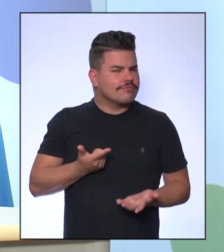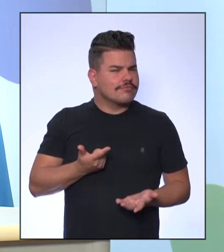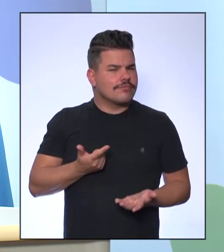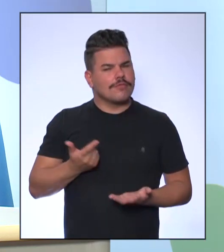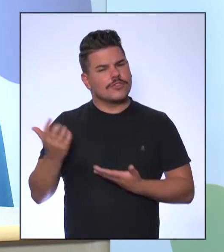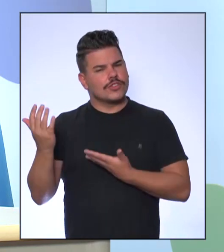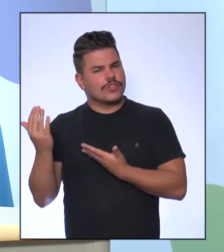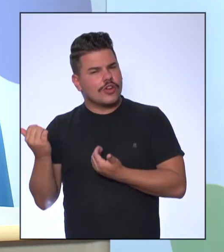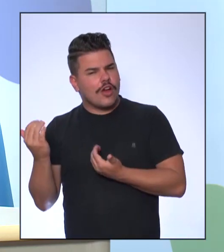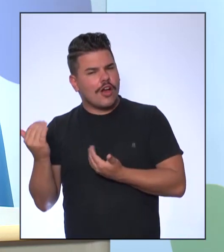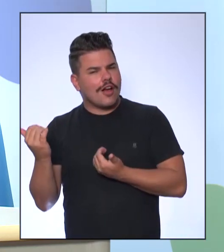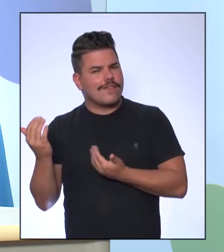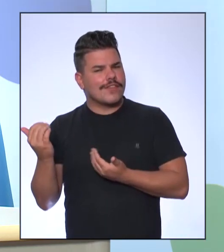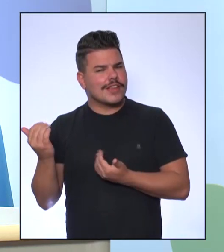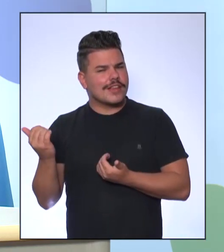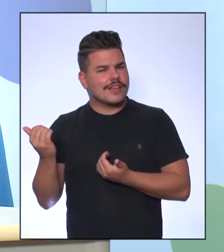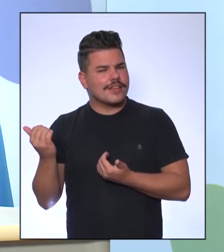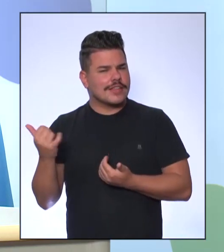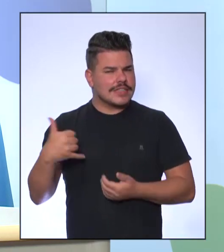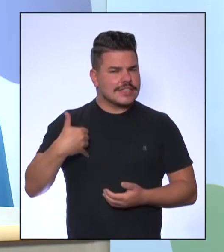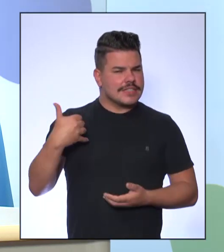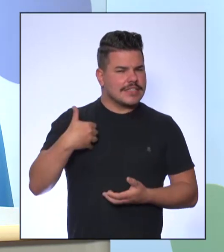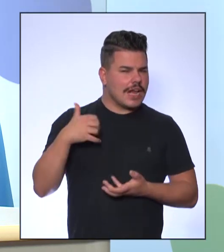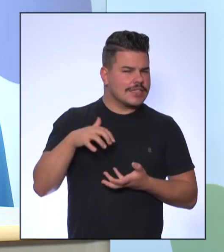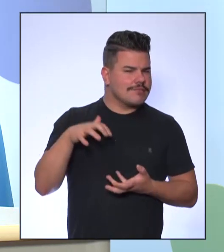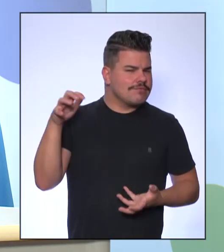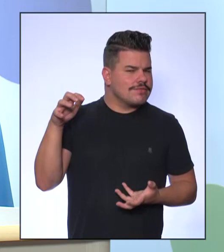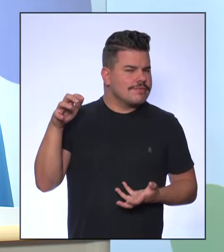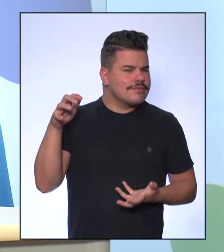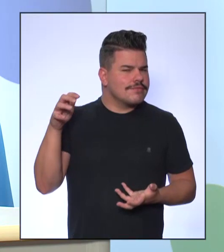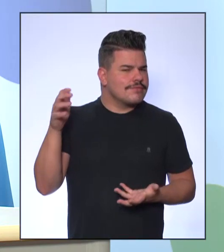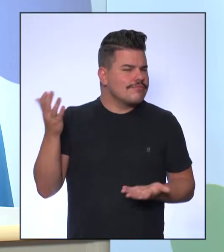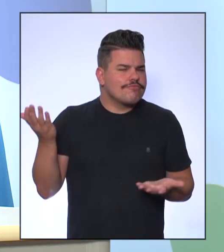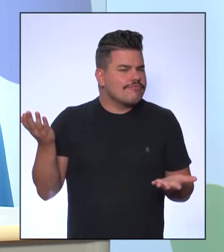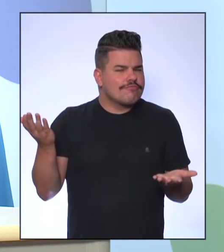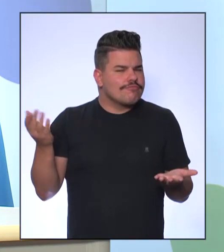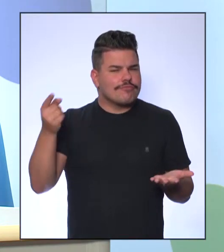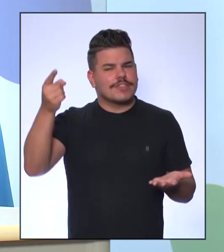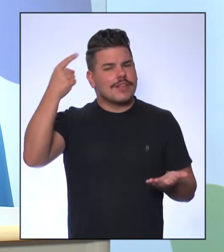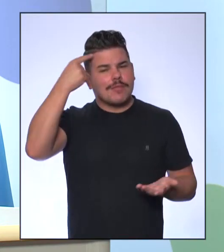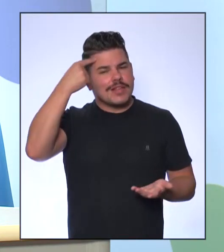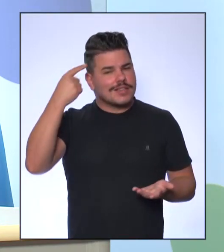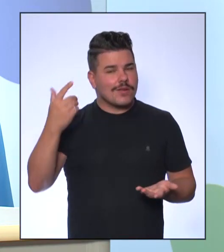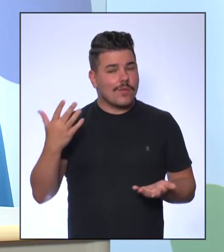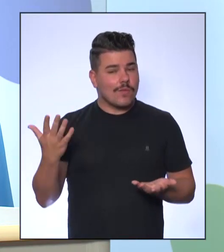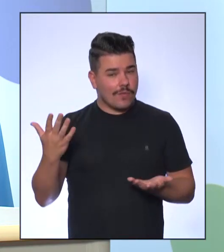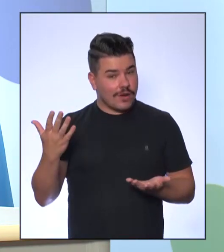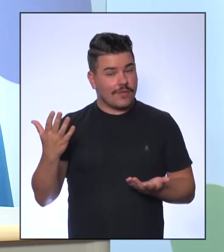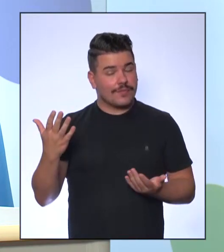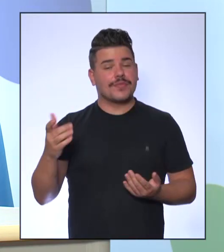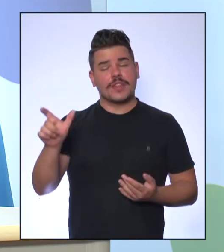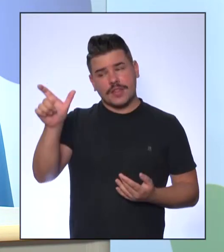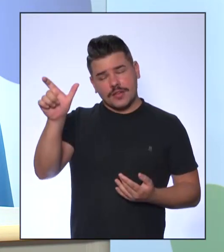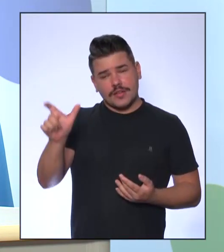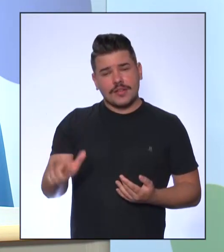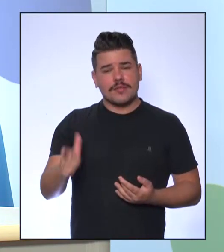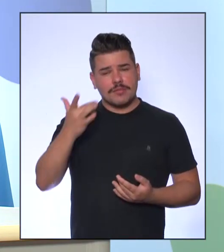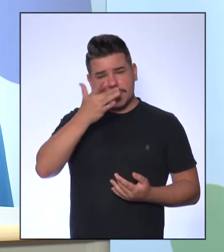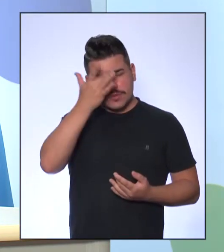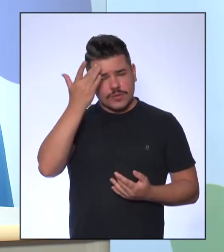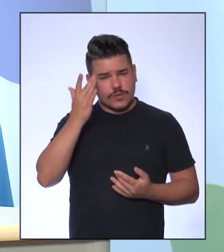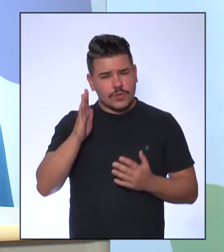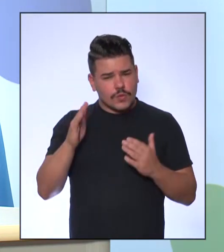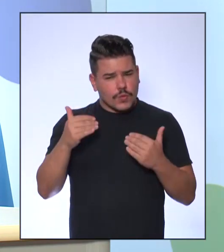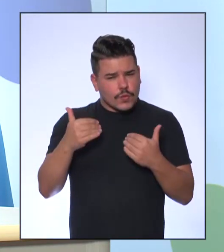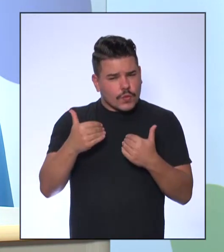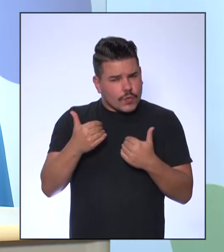mais jovem, uma pessoa mais velha, né? Ele é uma pessoa mais